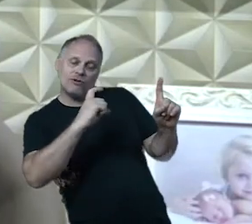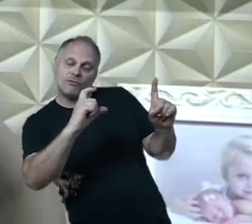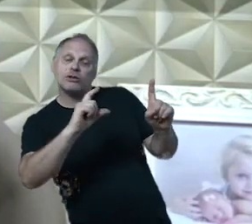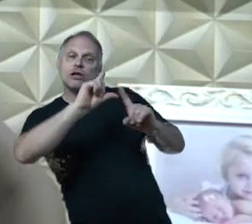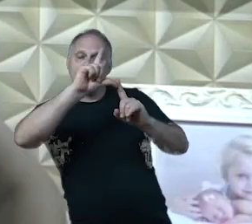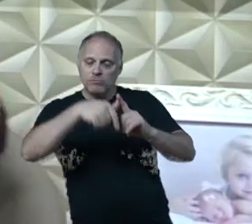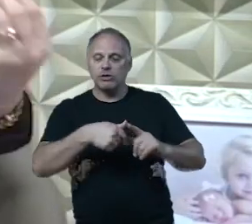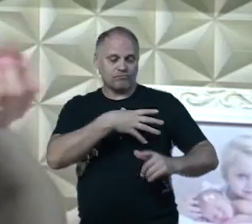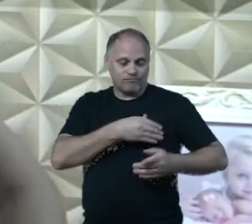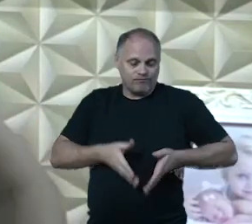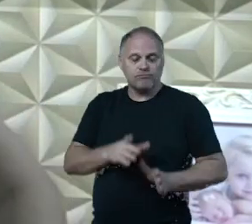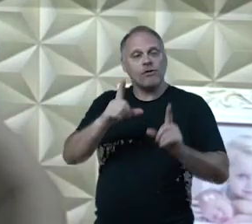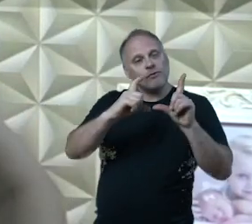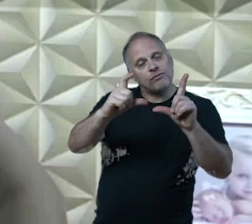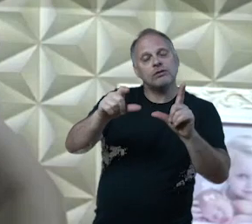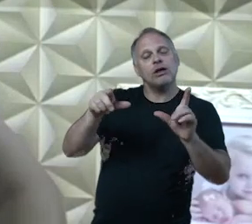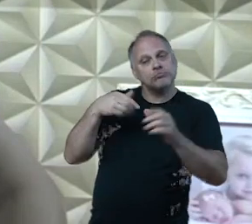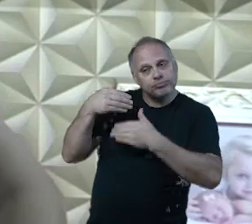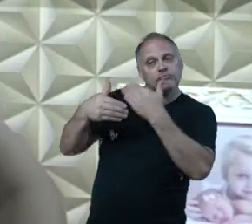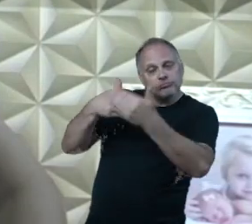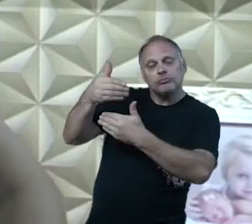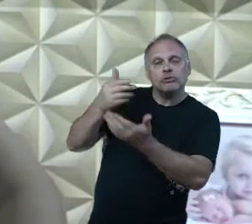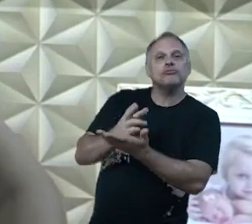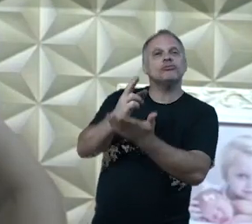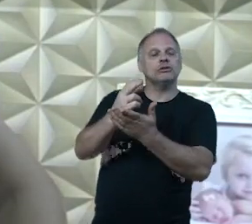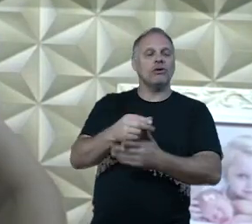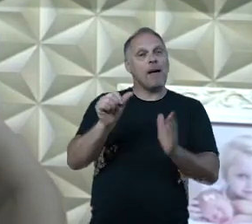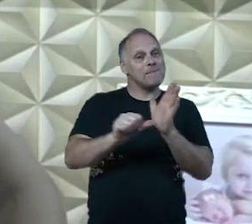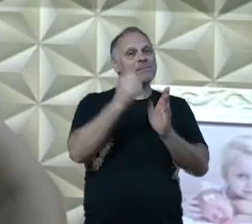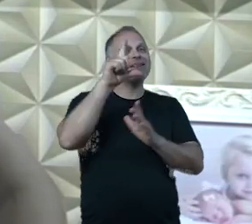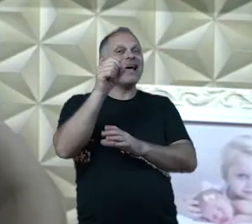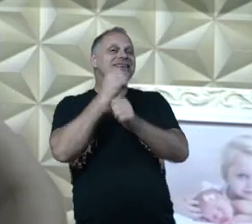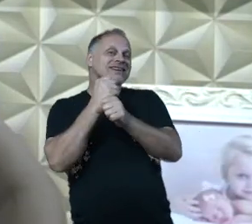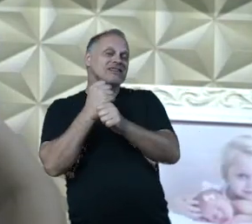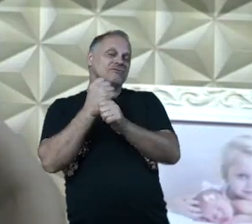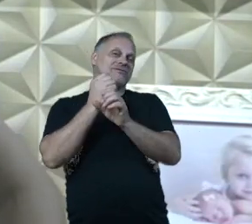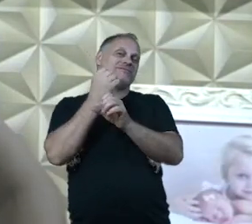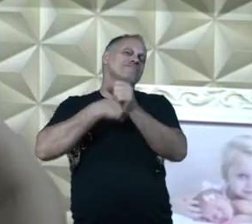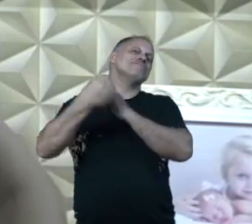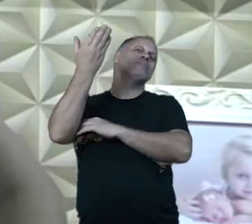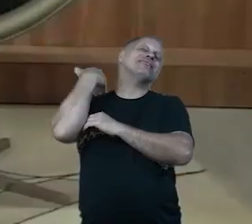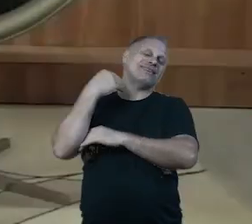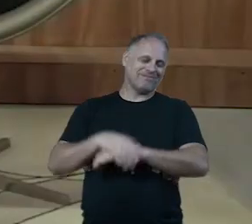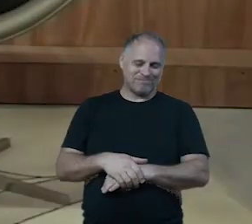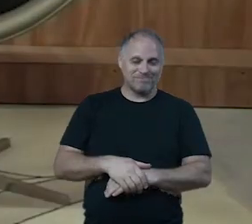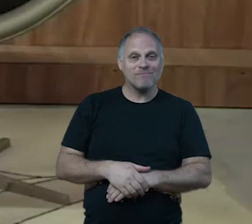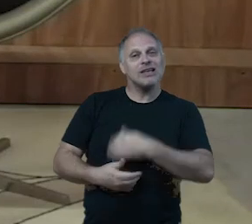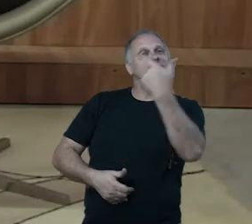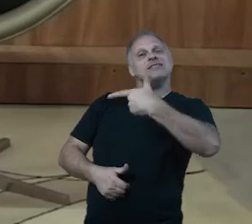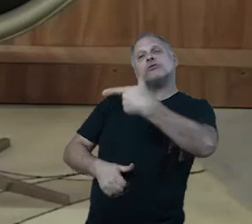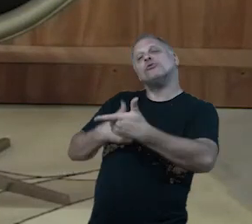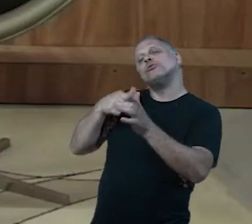um trabalho, foi puxando outro, porque daí eu fiz o meu portfólio e, primeiramente, então, foi ela. Fez 10 anos no final do ano passado.